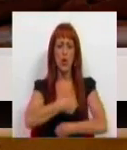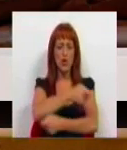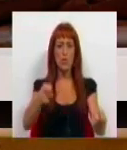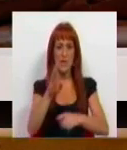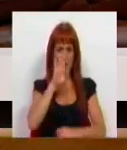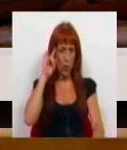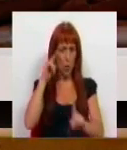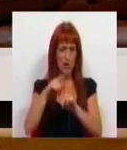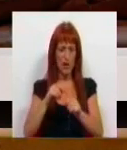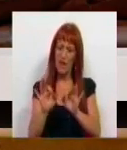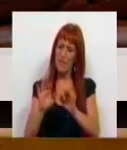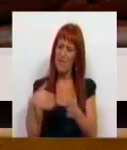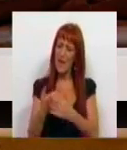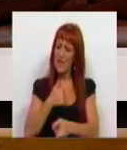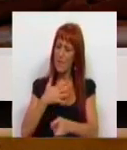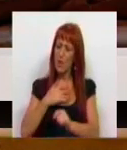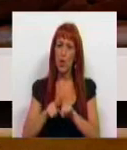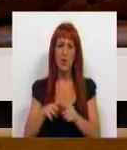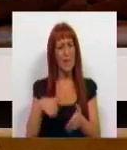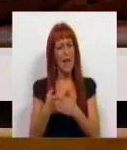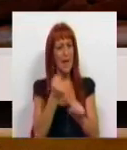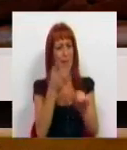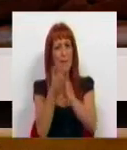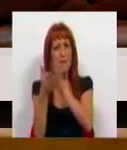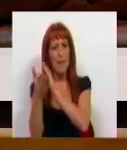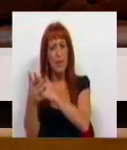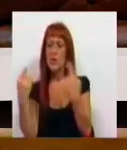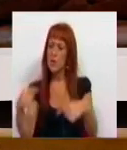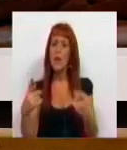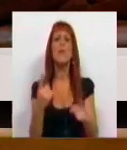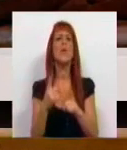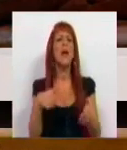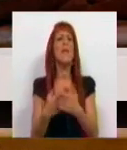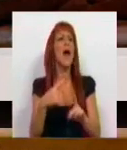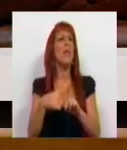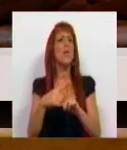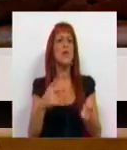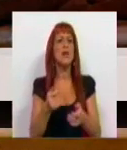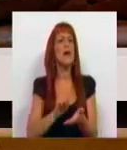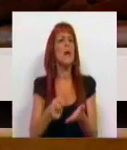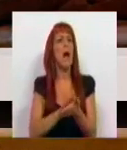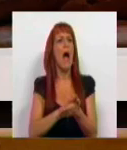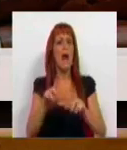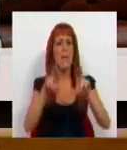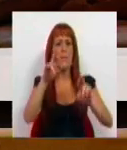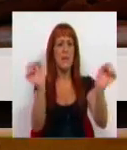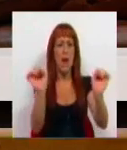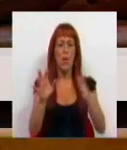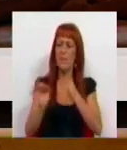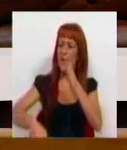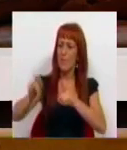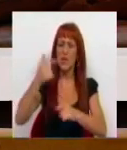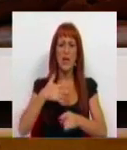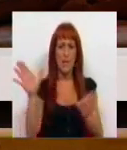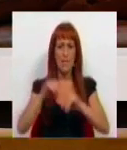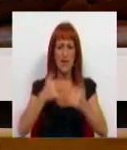Se o objetivo é favorecer as empresas geradoras de emprego, então não há razão para darmos borlas aos seus acionistas. Finalmente,